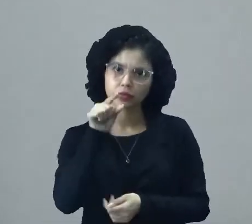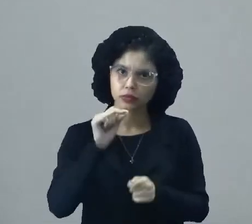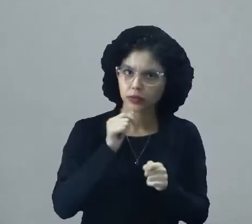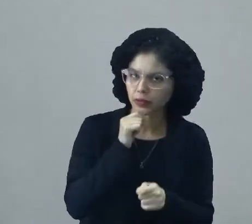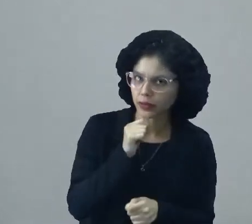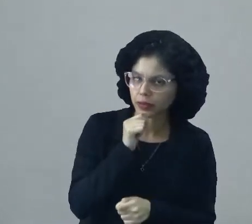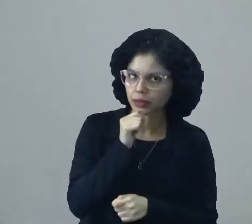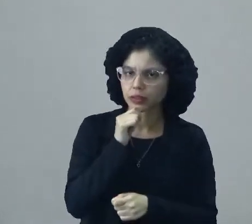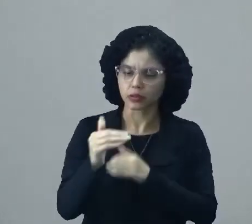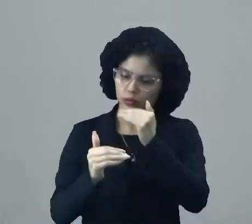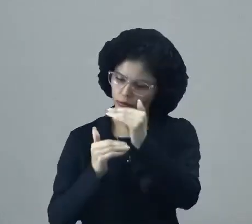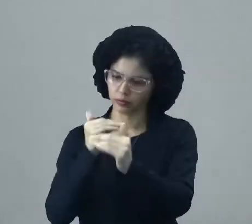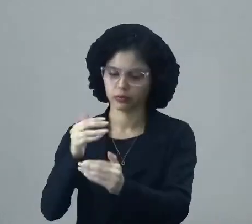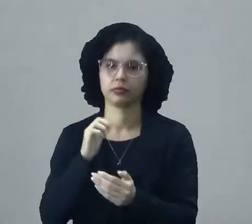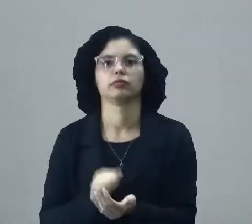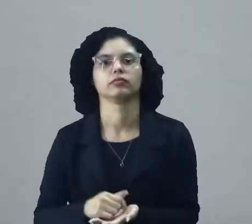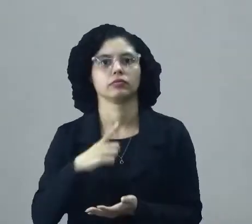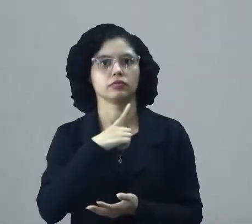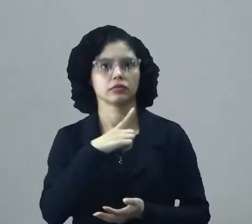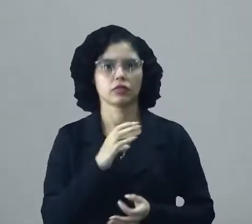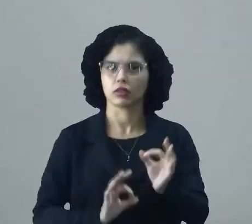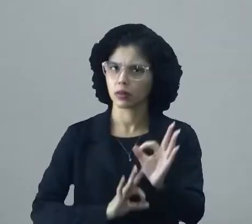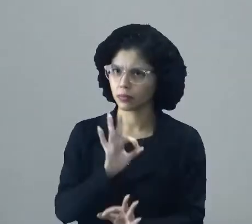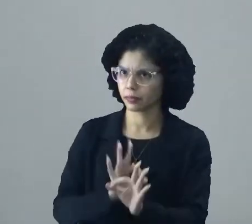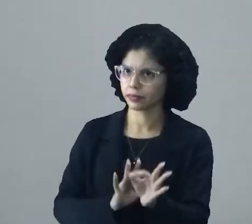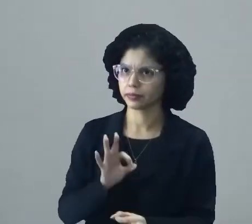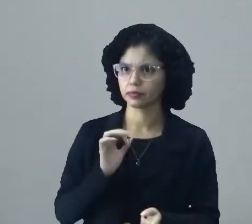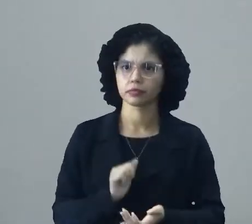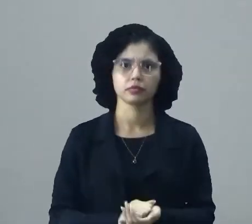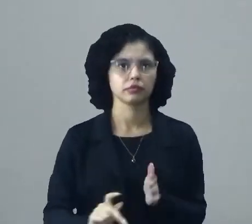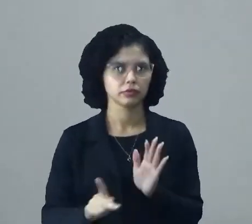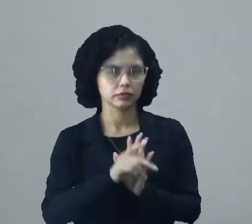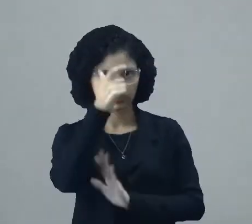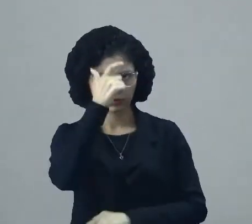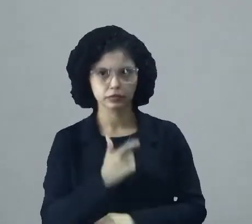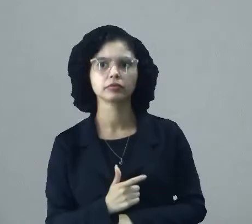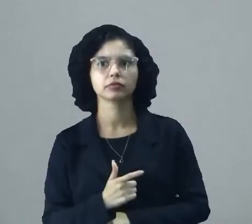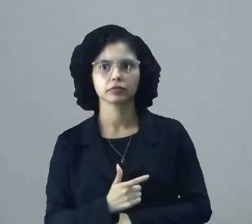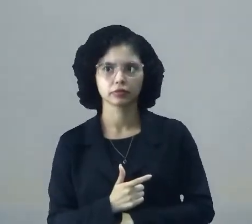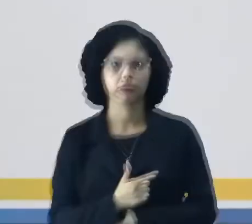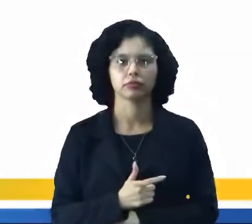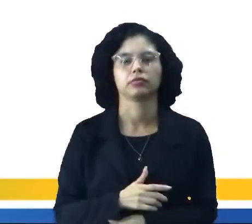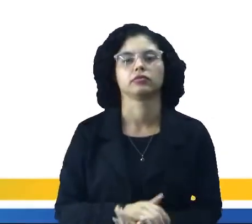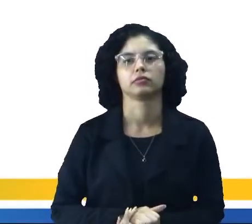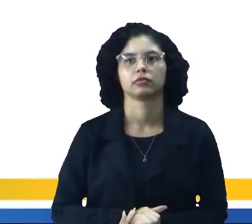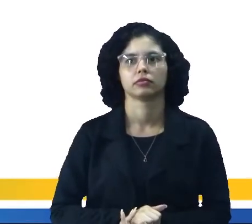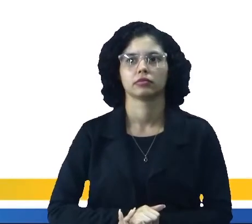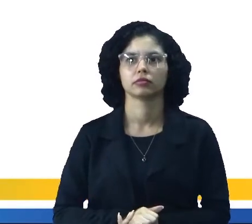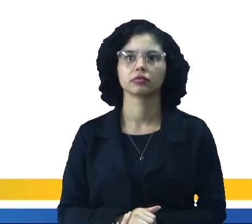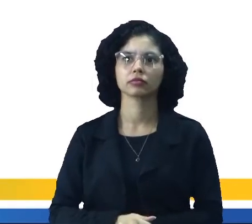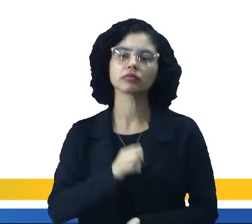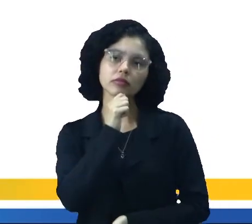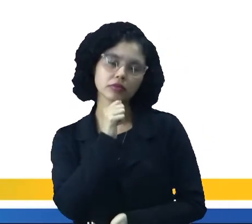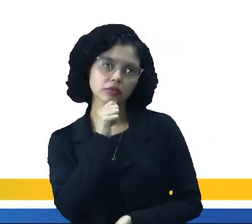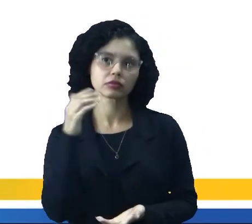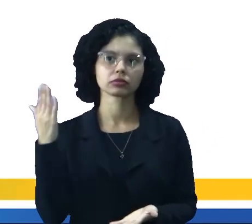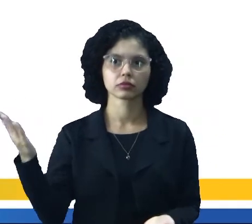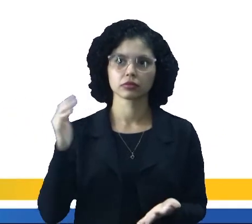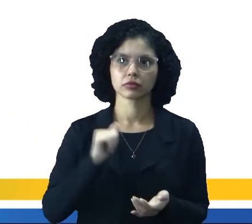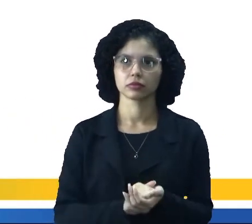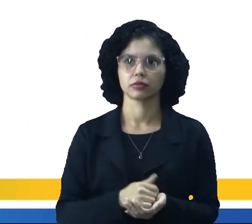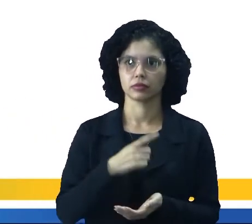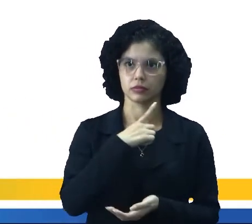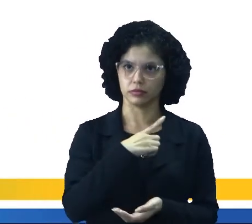você se desenvolver e ter preparo de si. É simplesmente isso. E aí a gente já tem